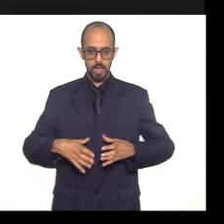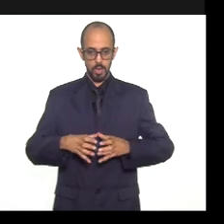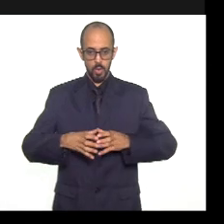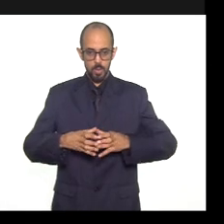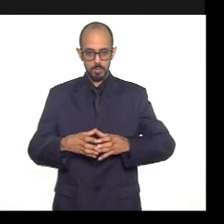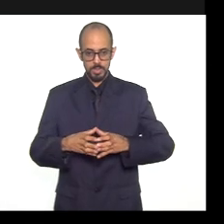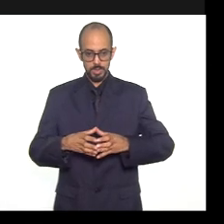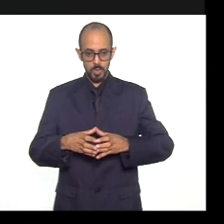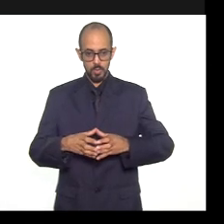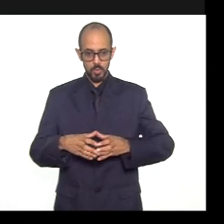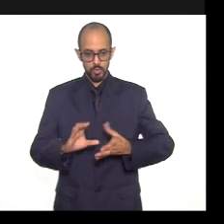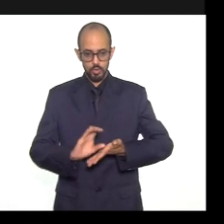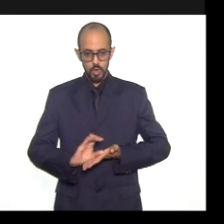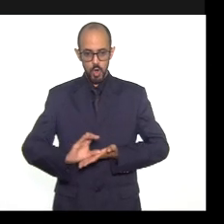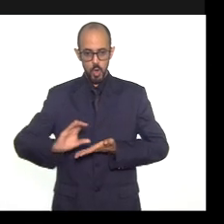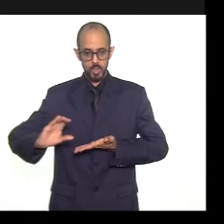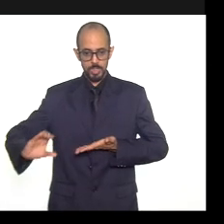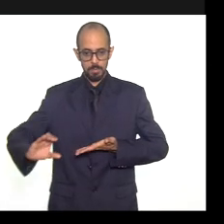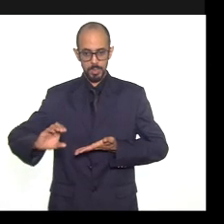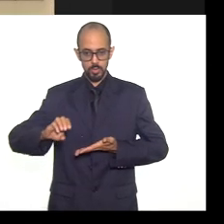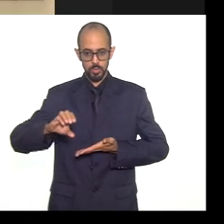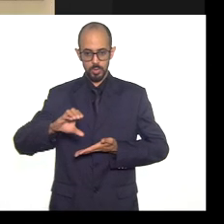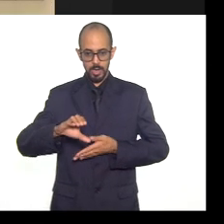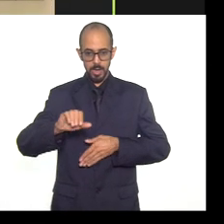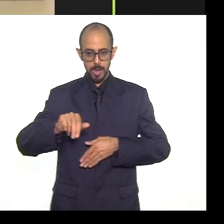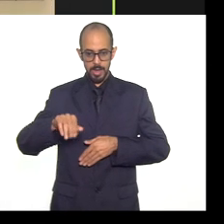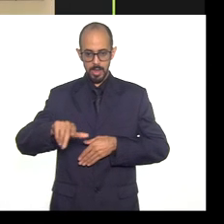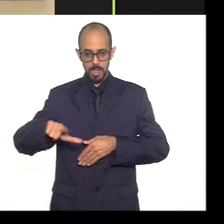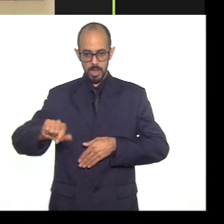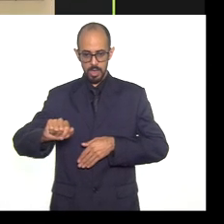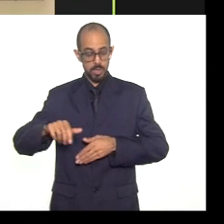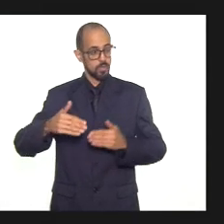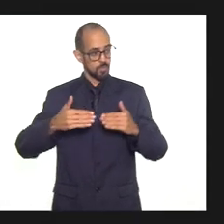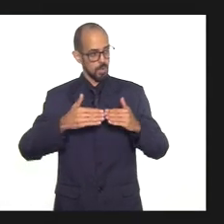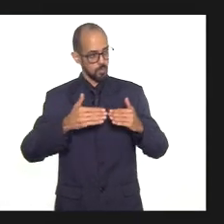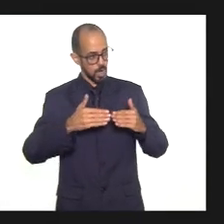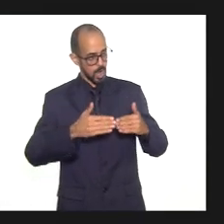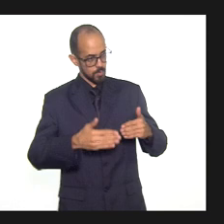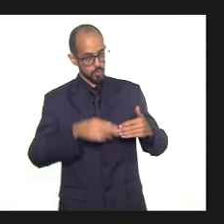deputado Márcio Canella. Favorável, senhor presidente.